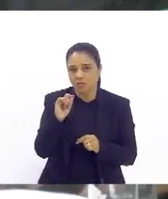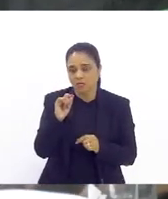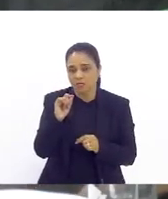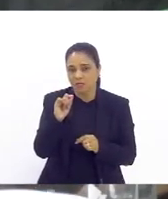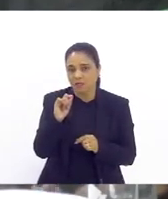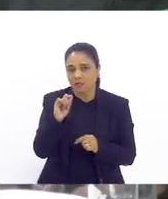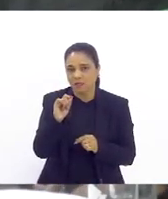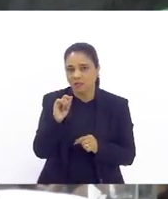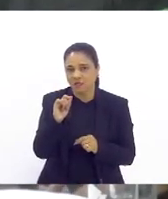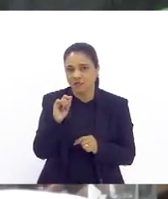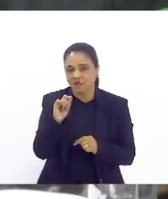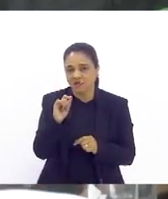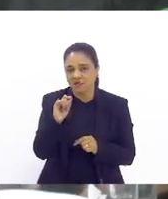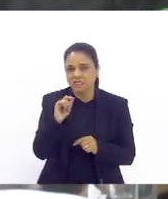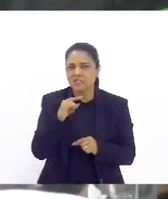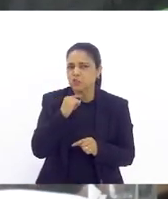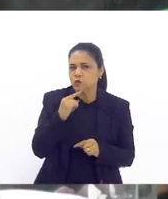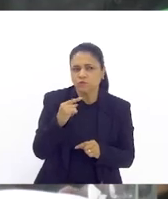uma